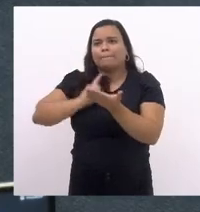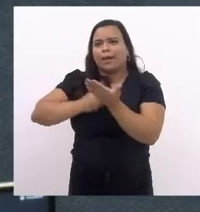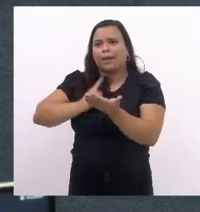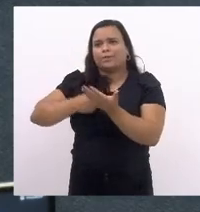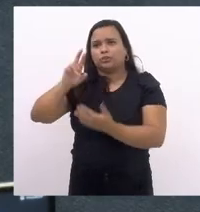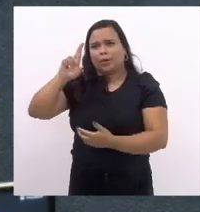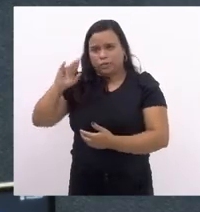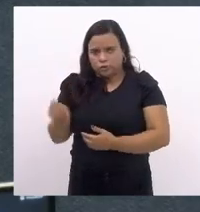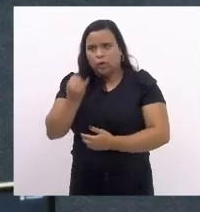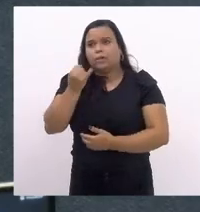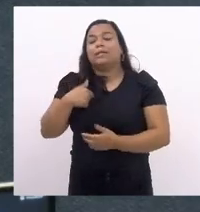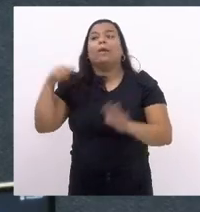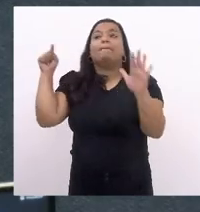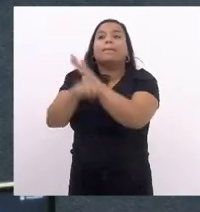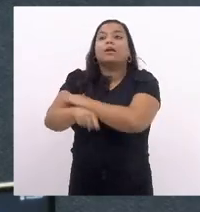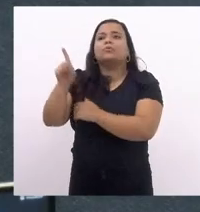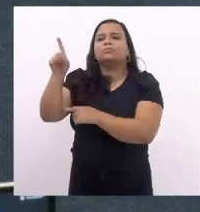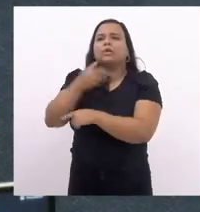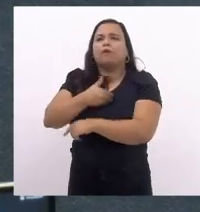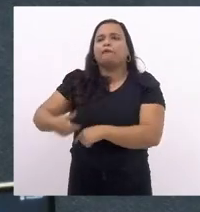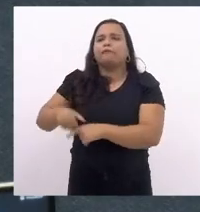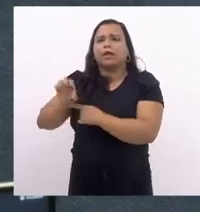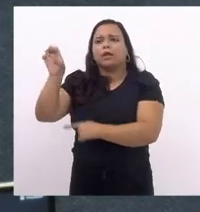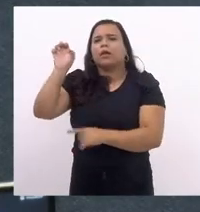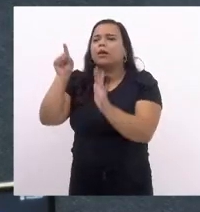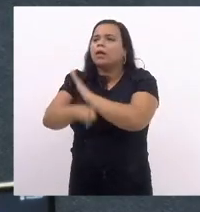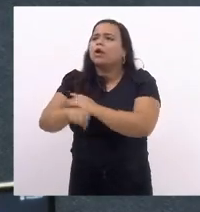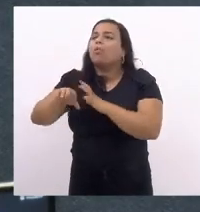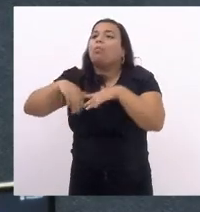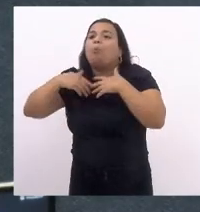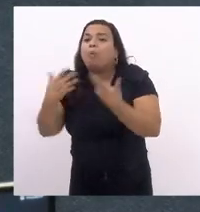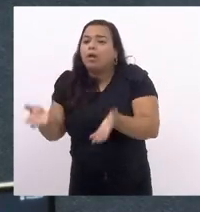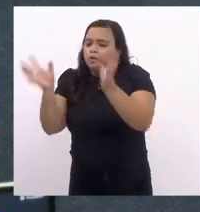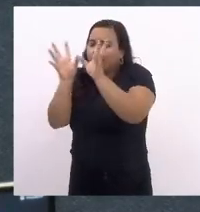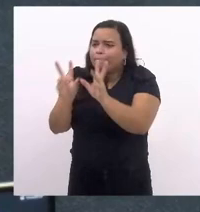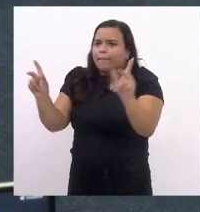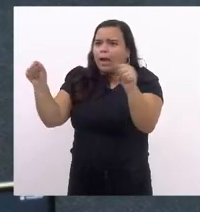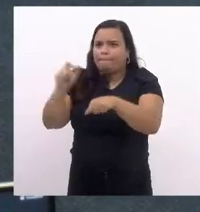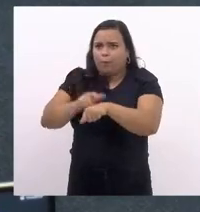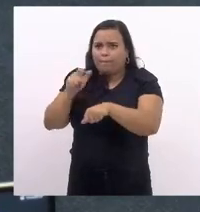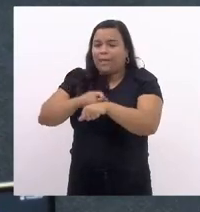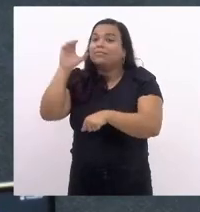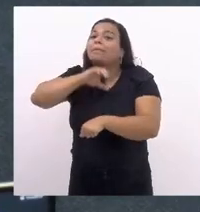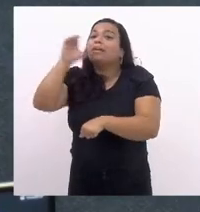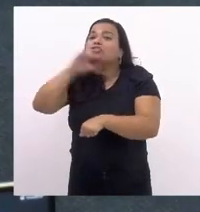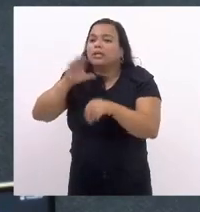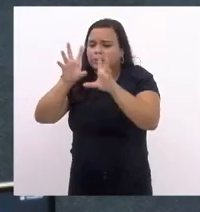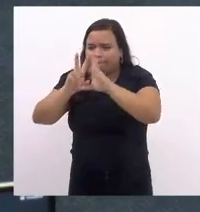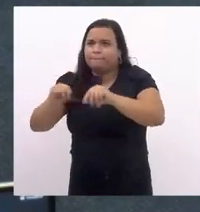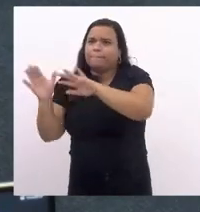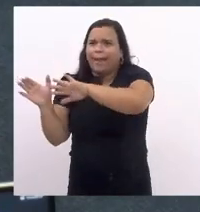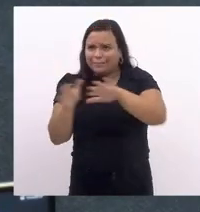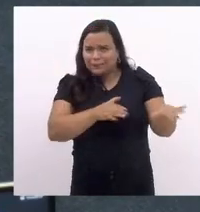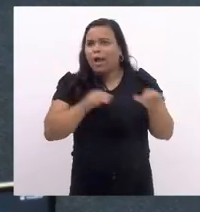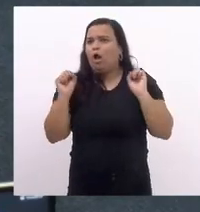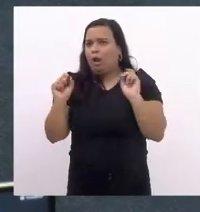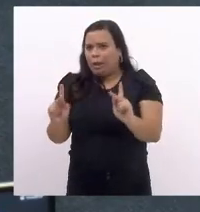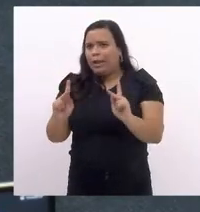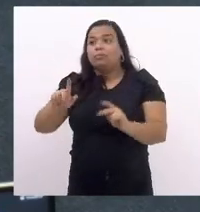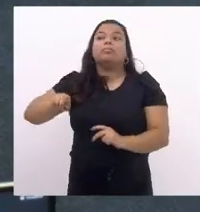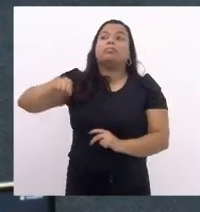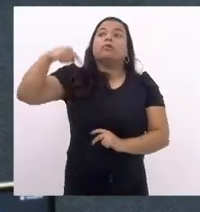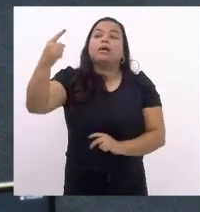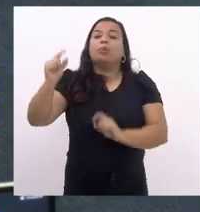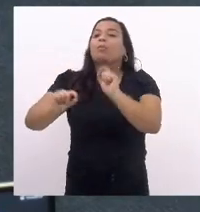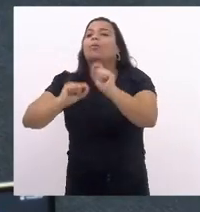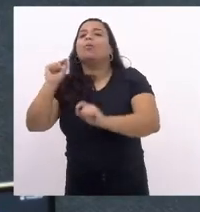mesmo perguntei ao governo do Estado o seguinte: uma vez superado esse momento de emergência, de atendimento emergencial, ali no calor da hora, o que que o